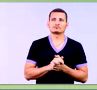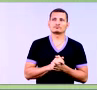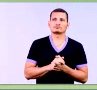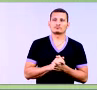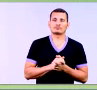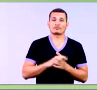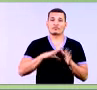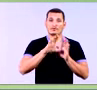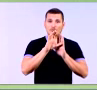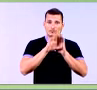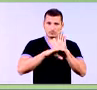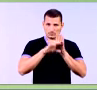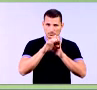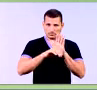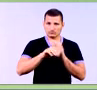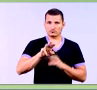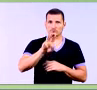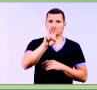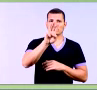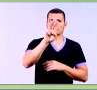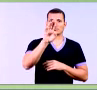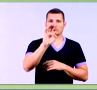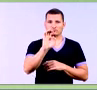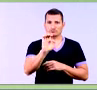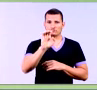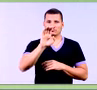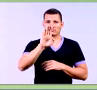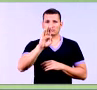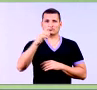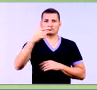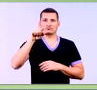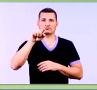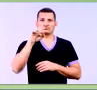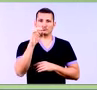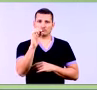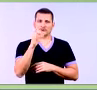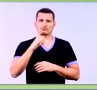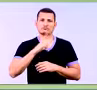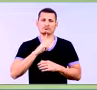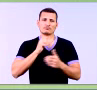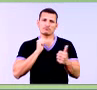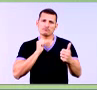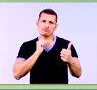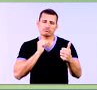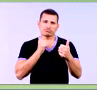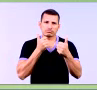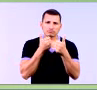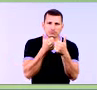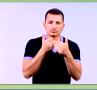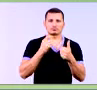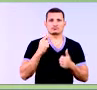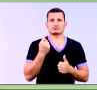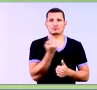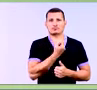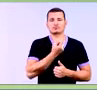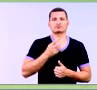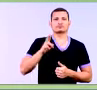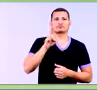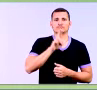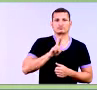O conceito de Web 2.0, ele está muito próximo de nós,